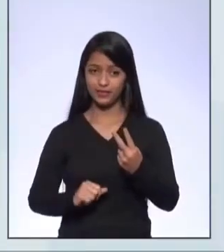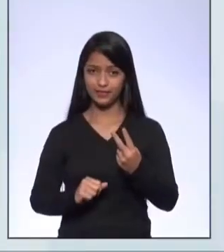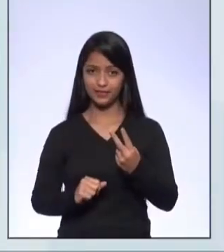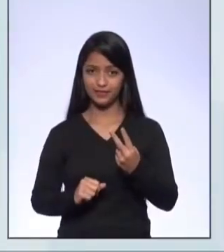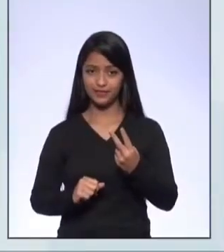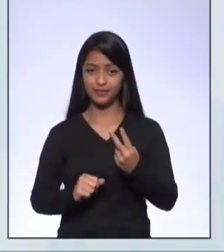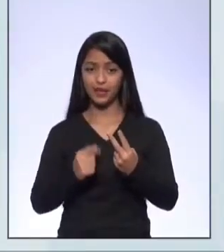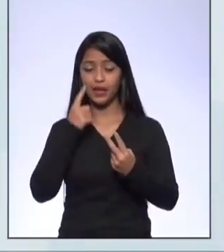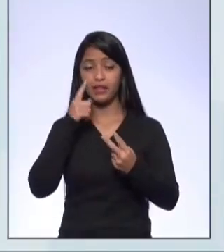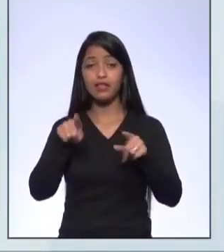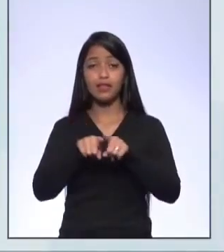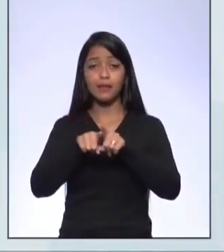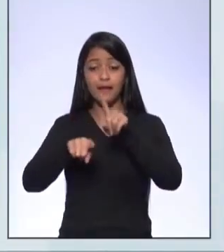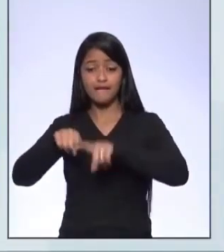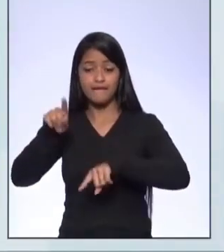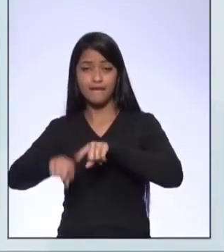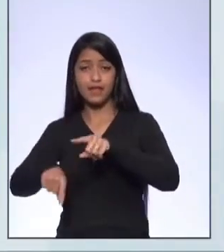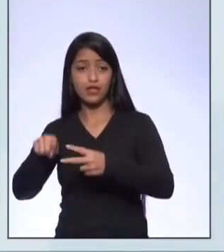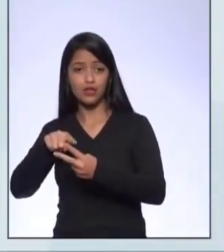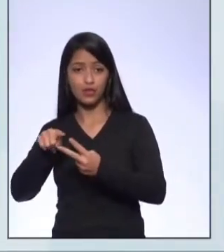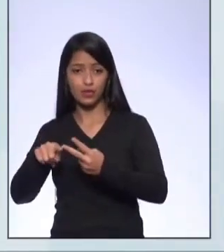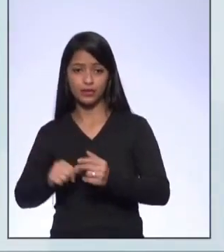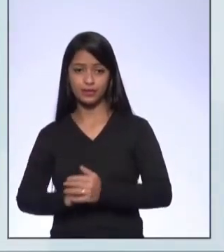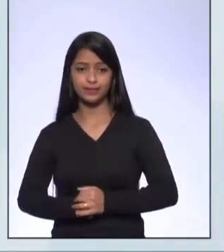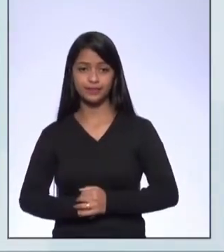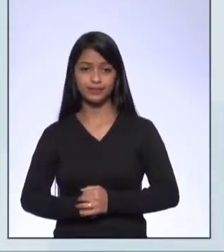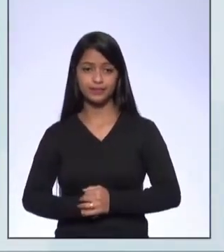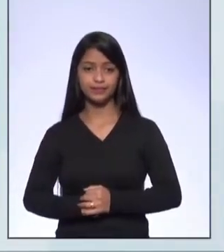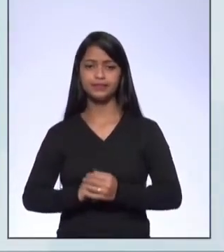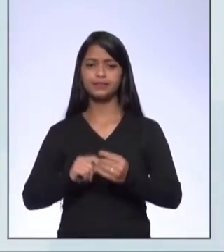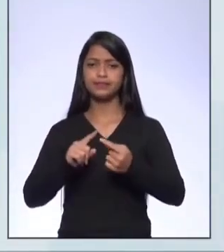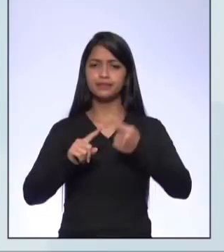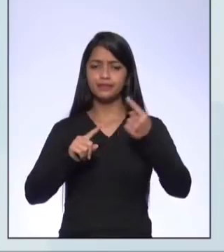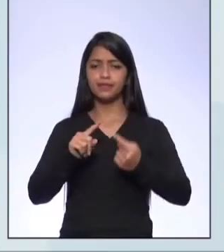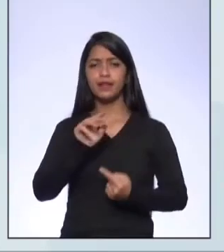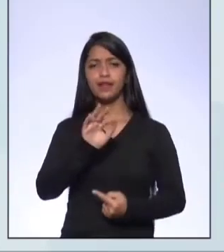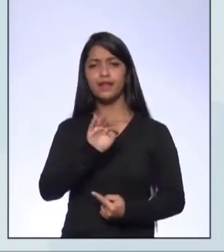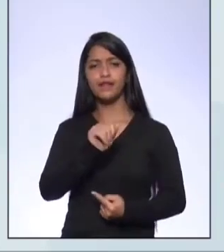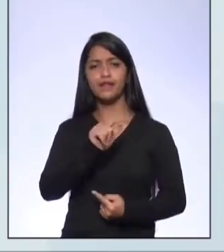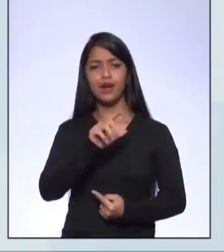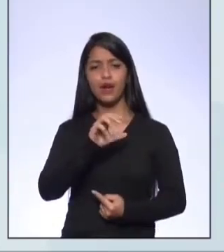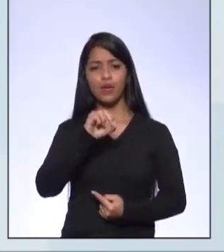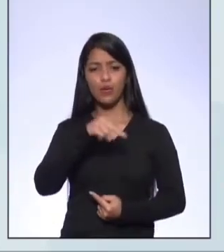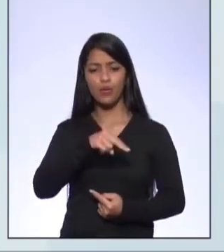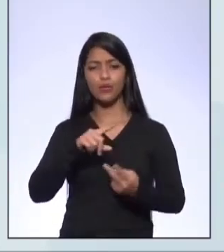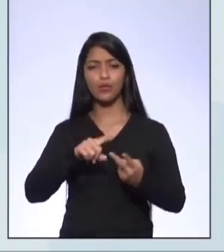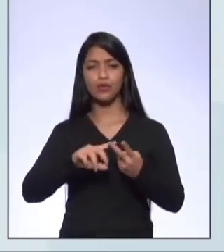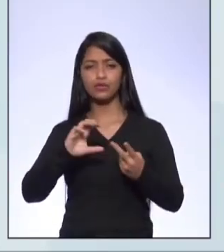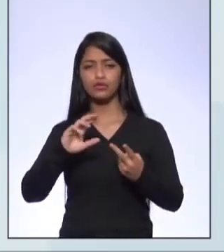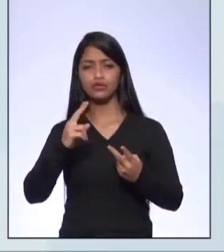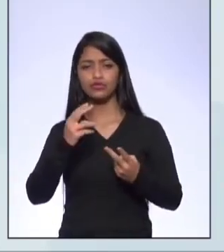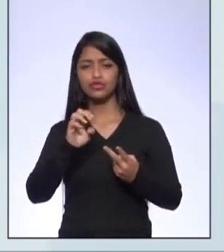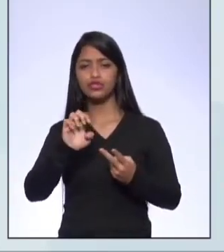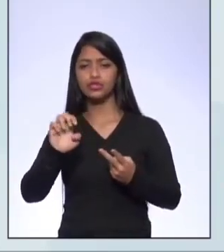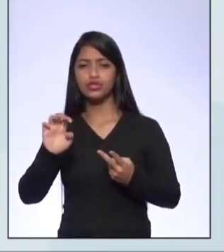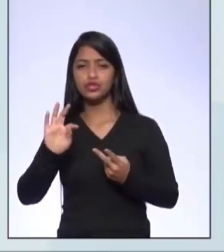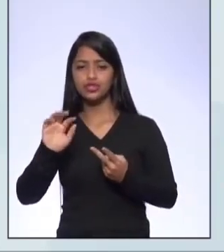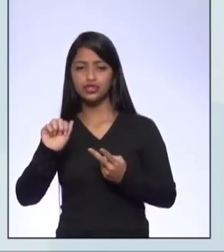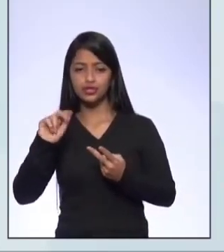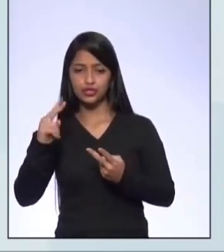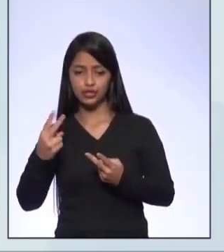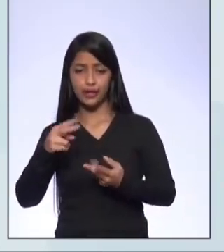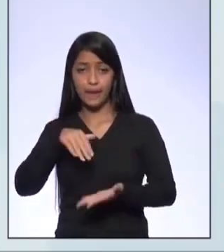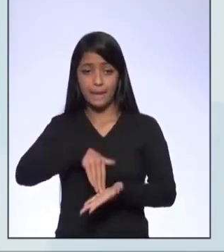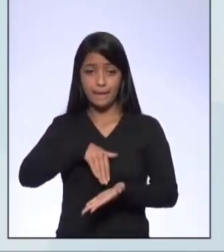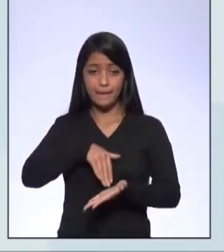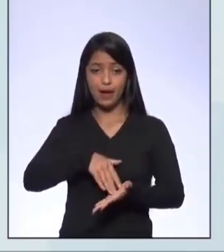diretor? Então a gente tem the peregrine falcon, the cheetah, that sheep e gold. O que vocês vão fazer agora? Agora não